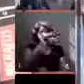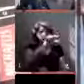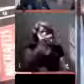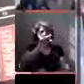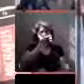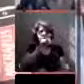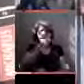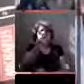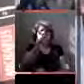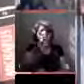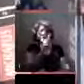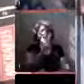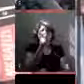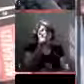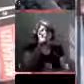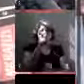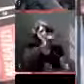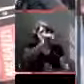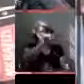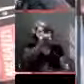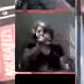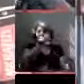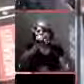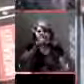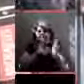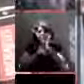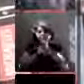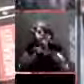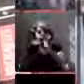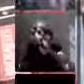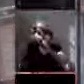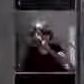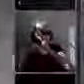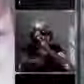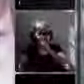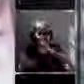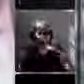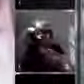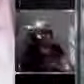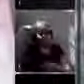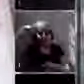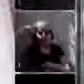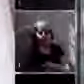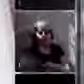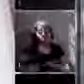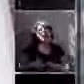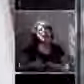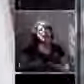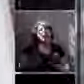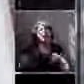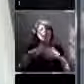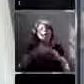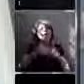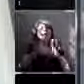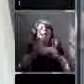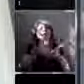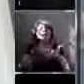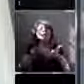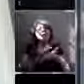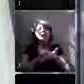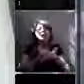ela é manual. Madrugadas assim. Puxa vida, não. E aí, quando você diz aqui que você me cita que tem